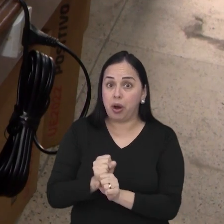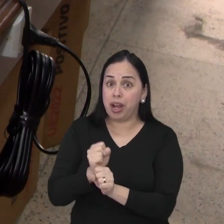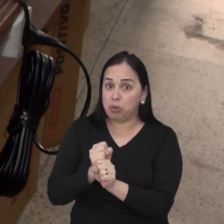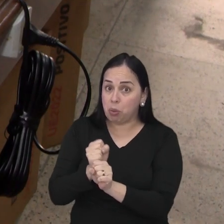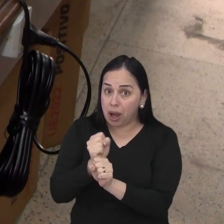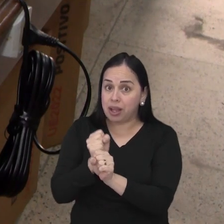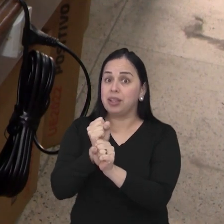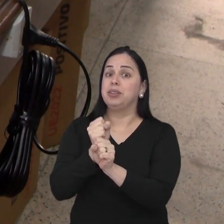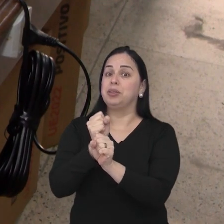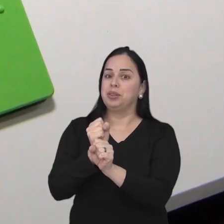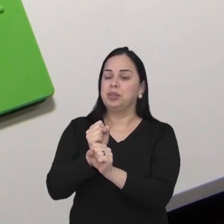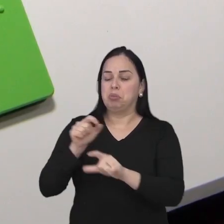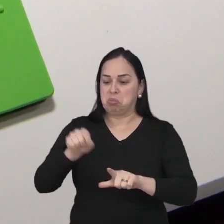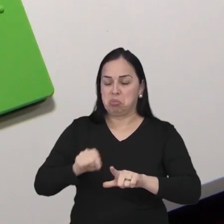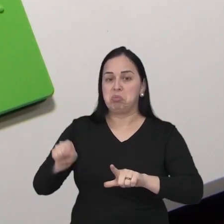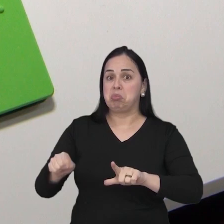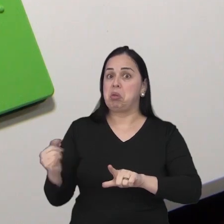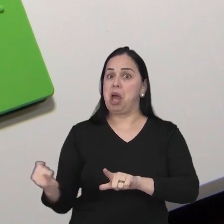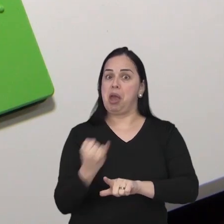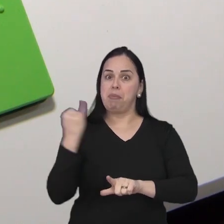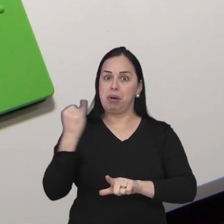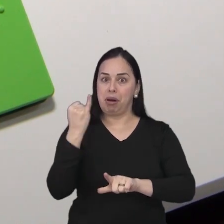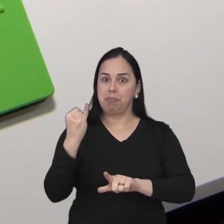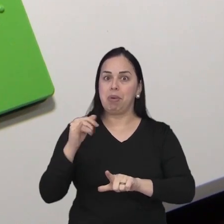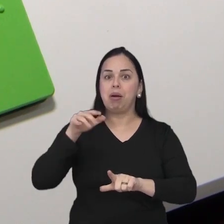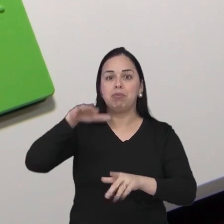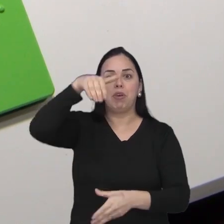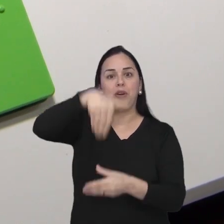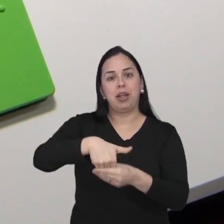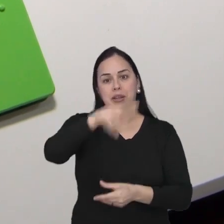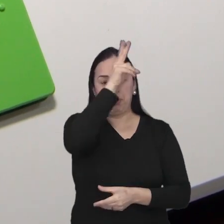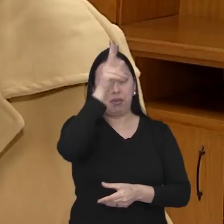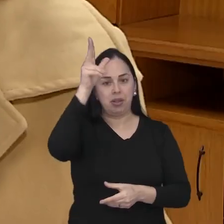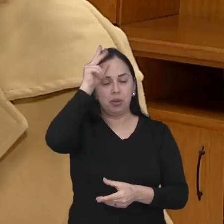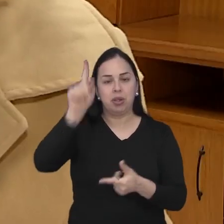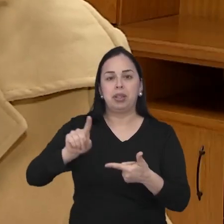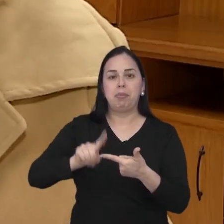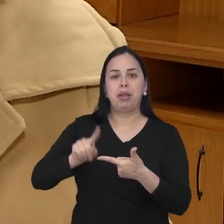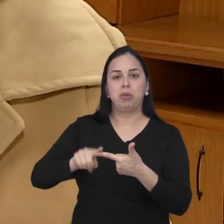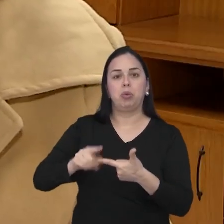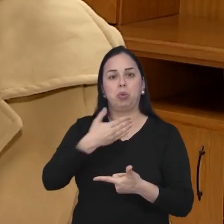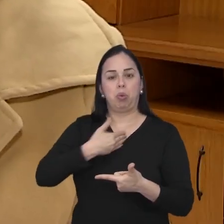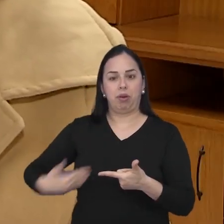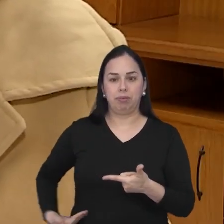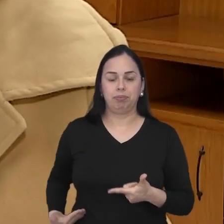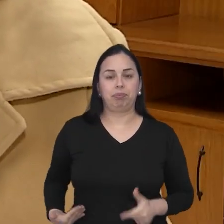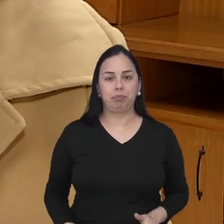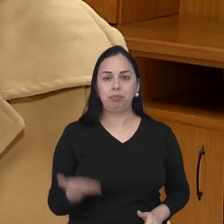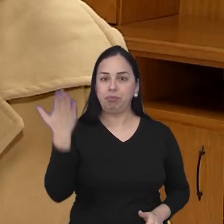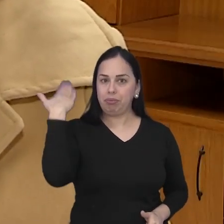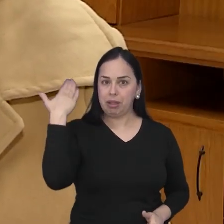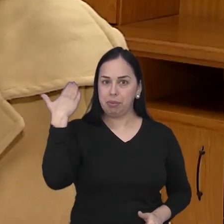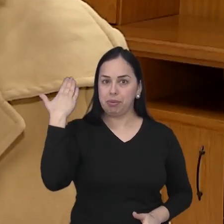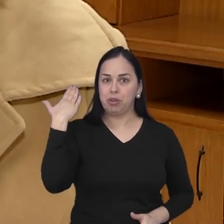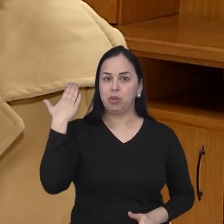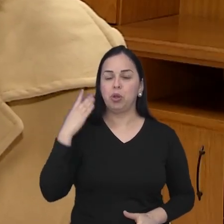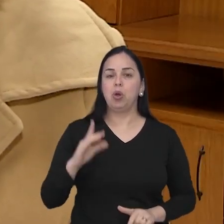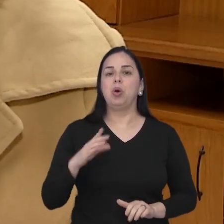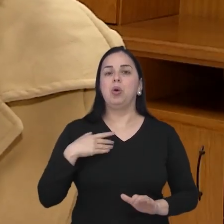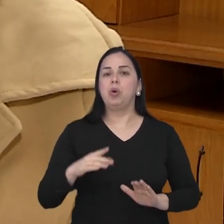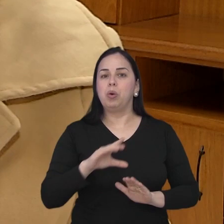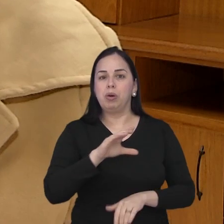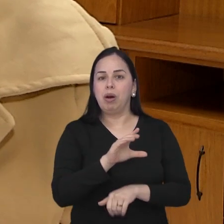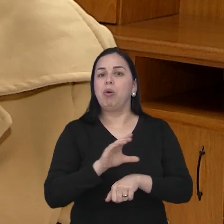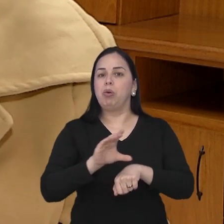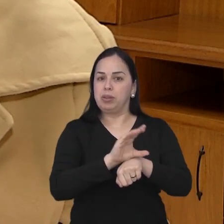elas são peças fundamentais para as nossas eleições nacionais e municipais. Isso começou com o Código Eleitoral de 32,